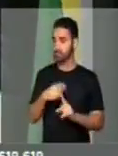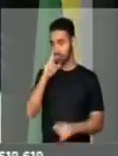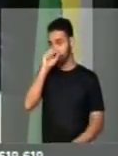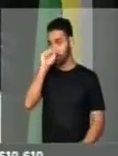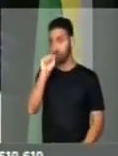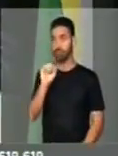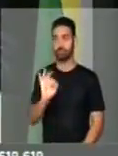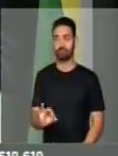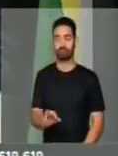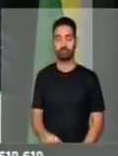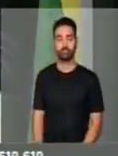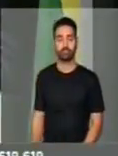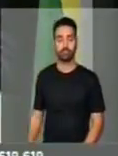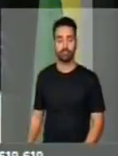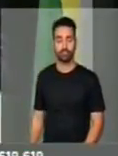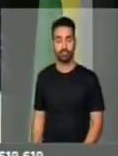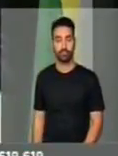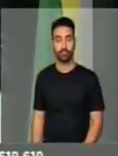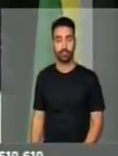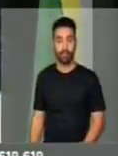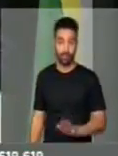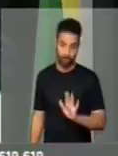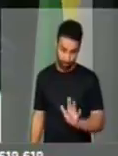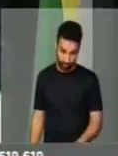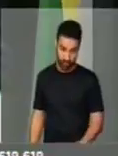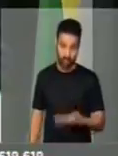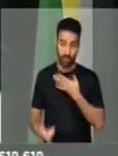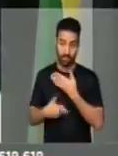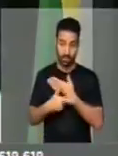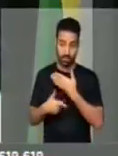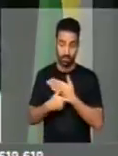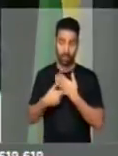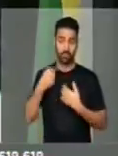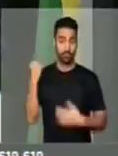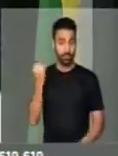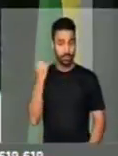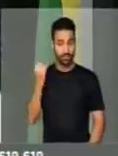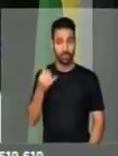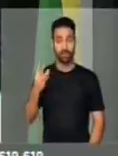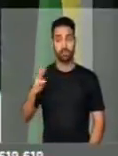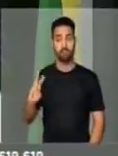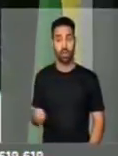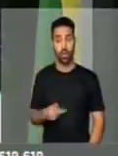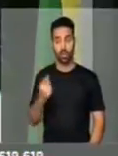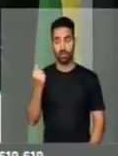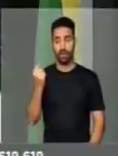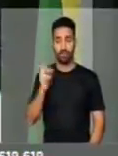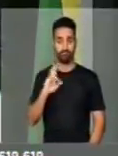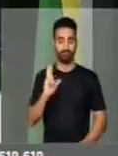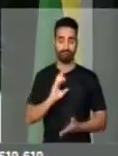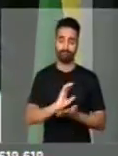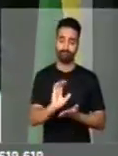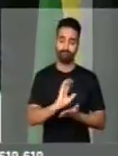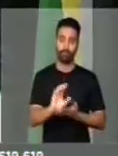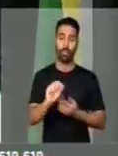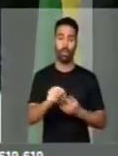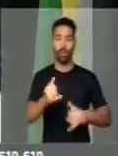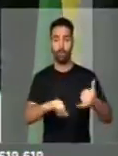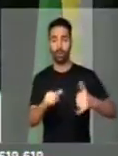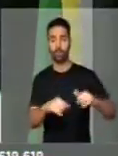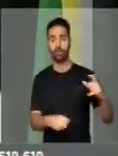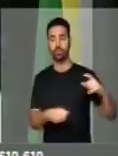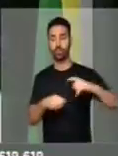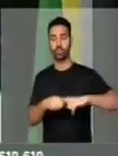consolidasse. Eu tive um papel importante nisso, destinei mais de 3 milhões de reais para que os laboratórios voltassem ao